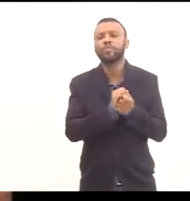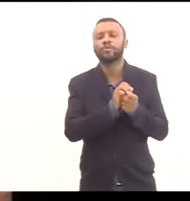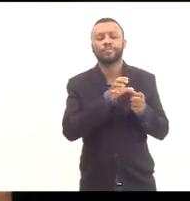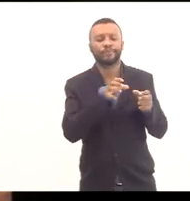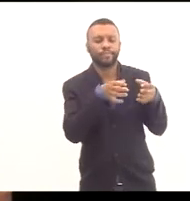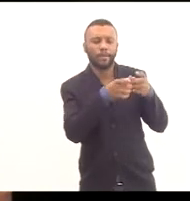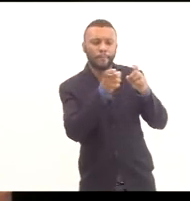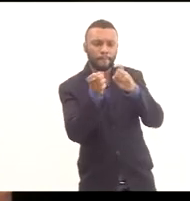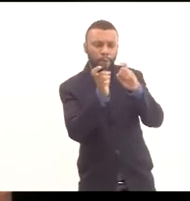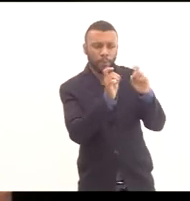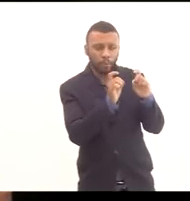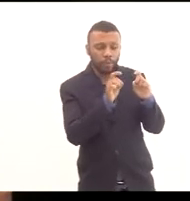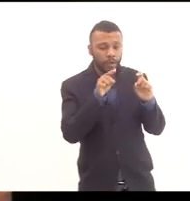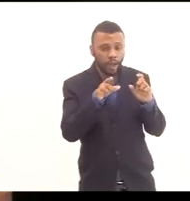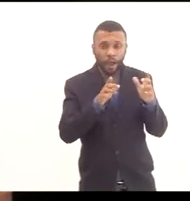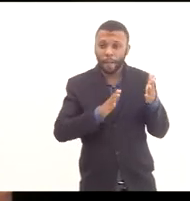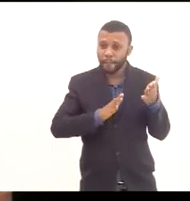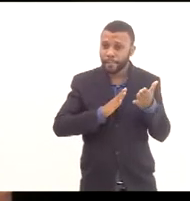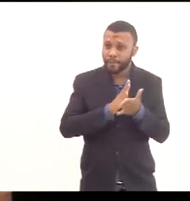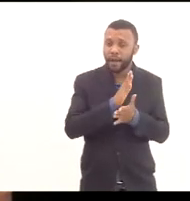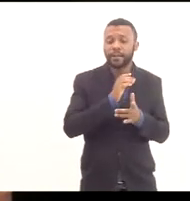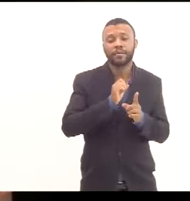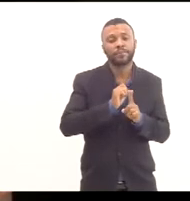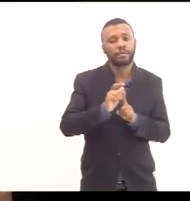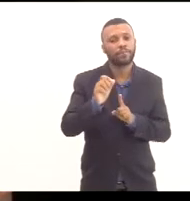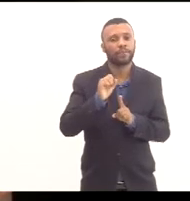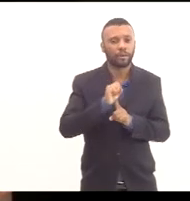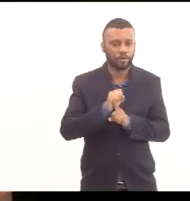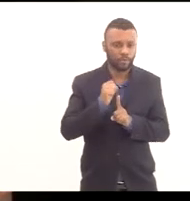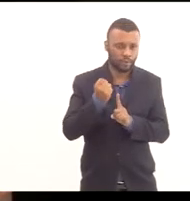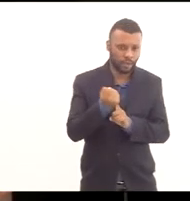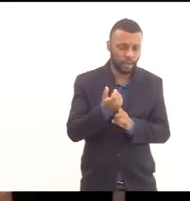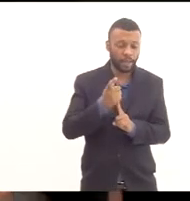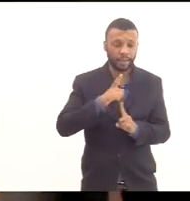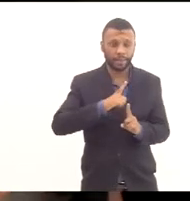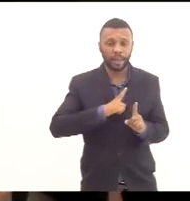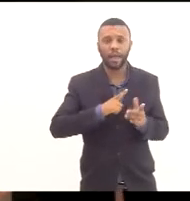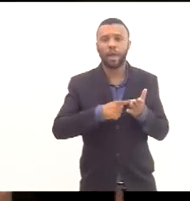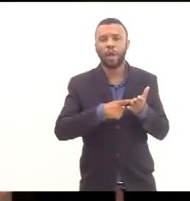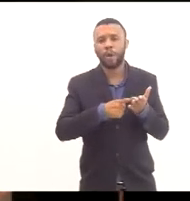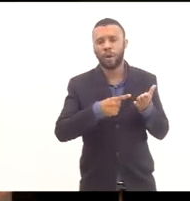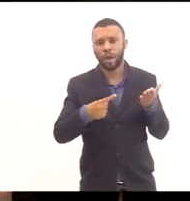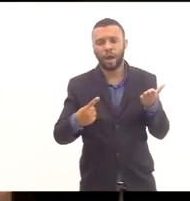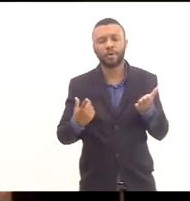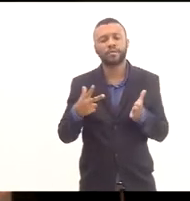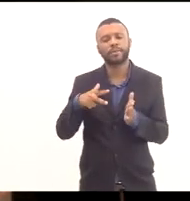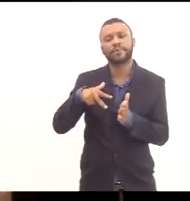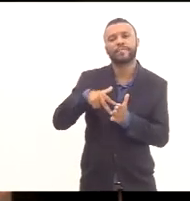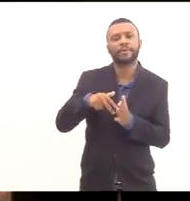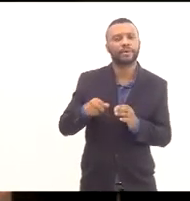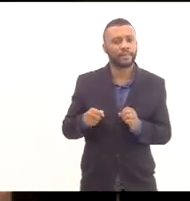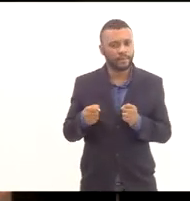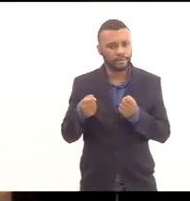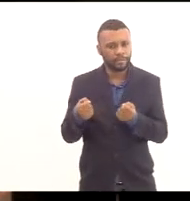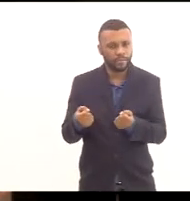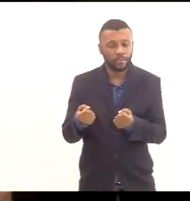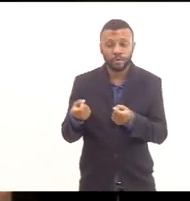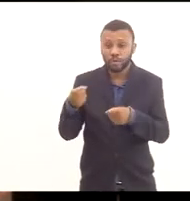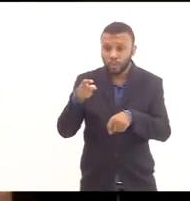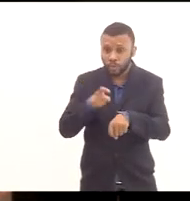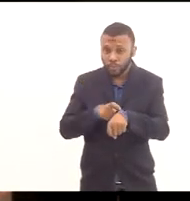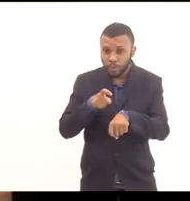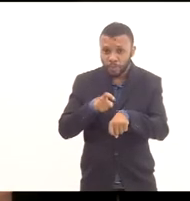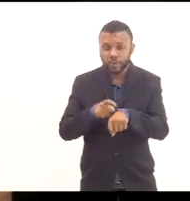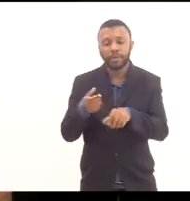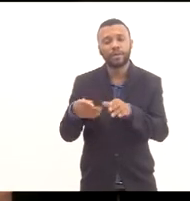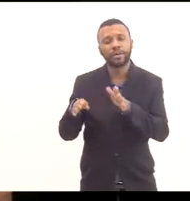pessoa que aprovada a norma social que ela tem o laudo da Defesa Civil quando ela chega